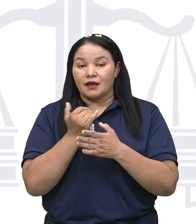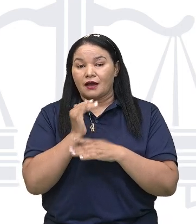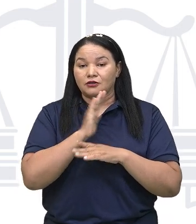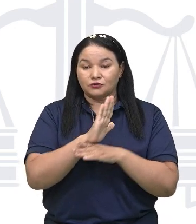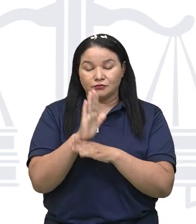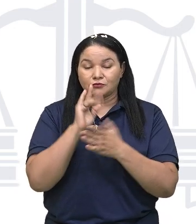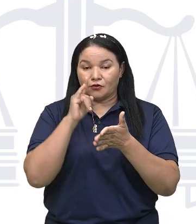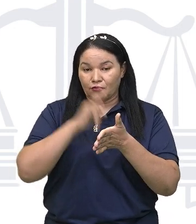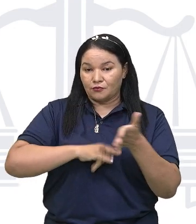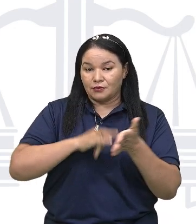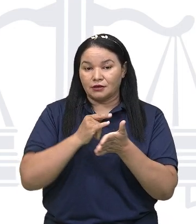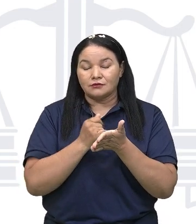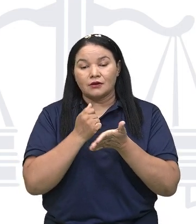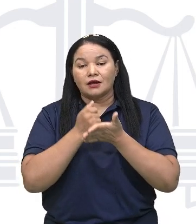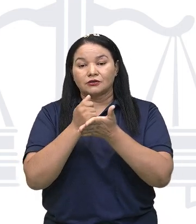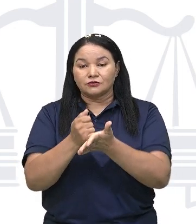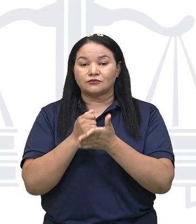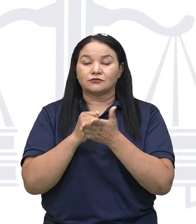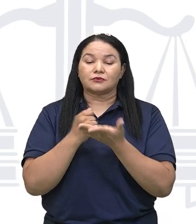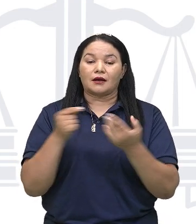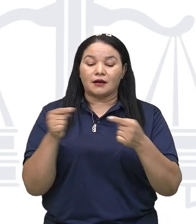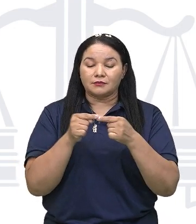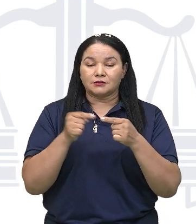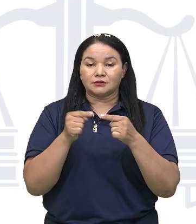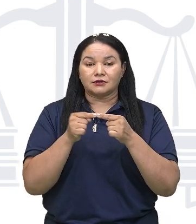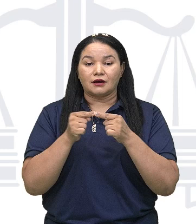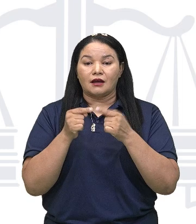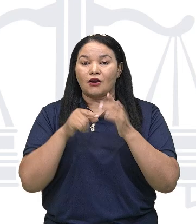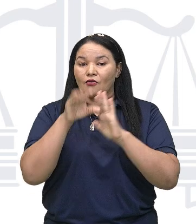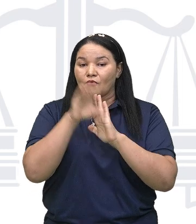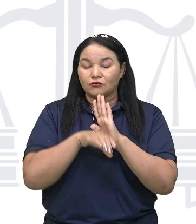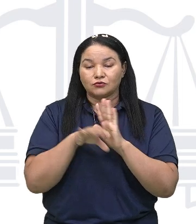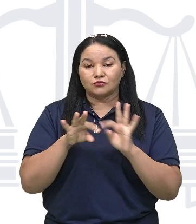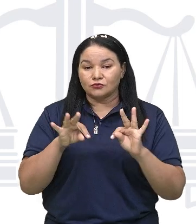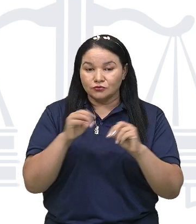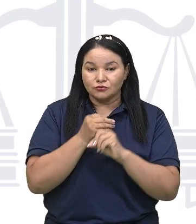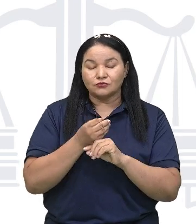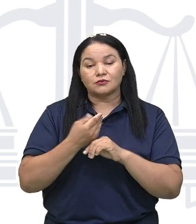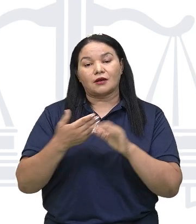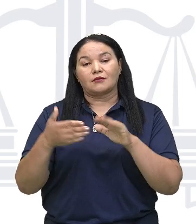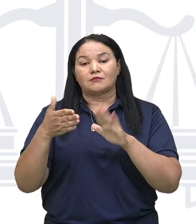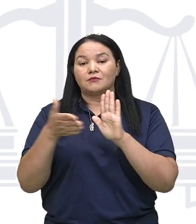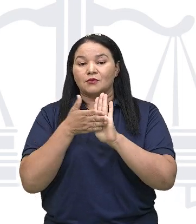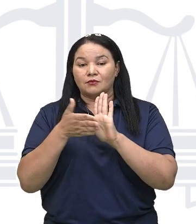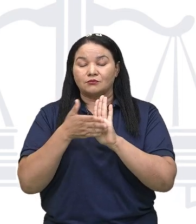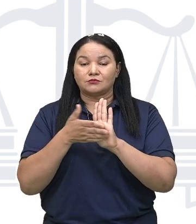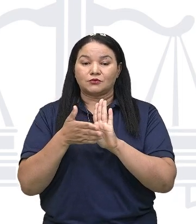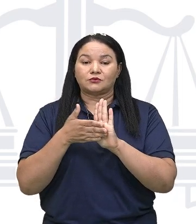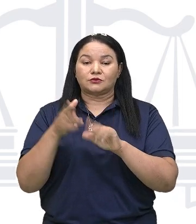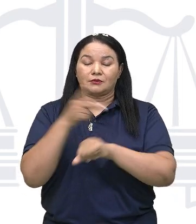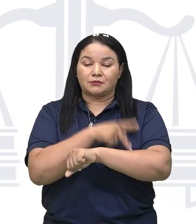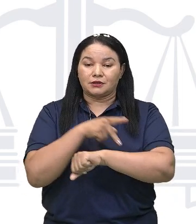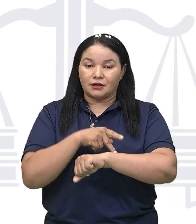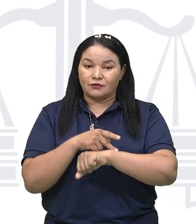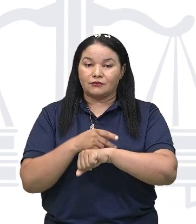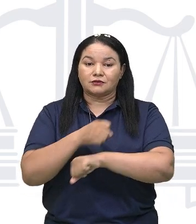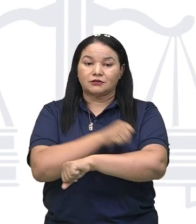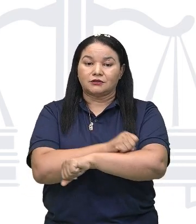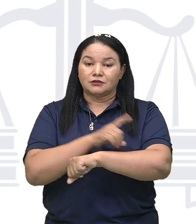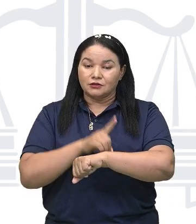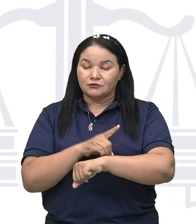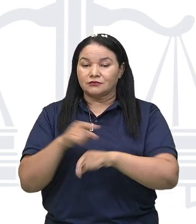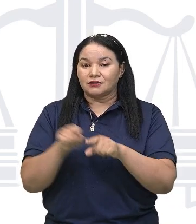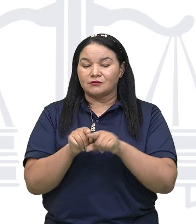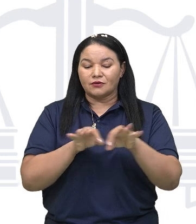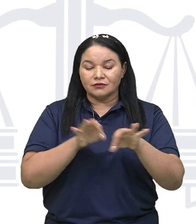né, a aplicação dos conteúdos bem definidos conforme a proposta pedagógica da SEDUC, a distribuição também desse